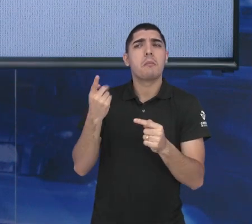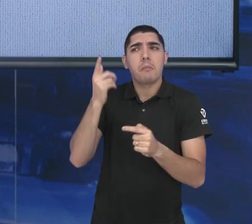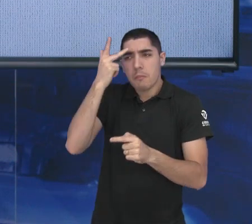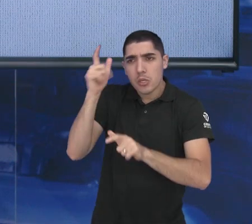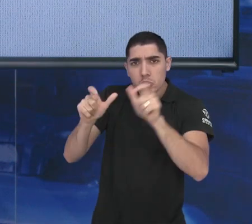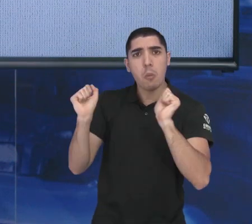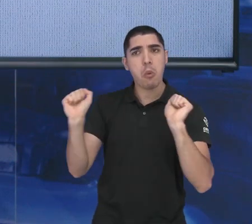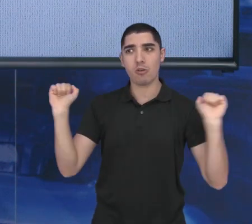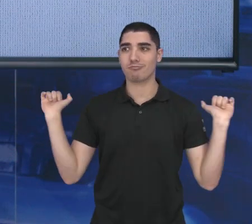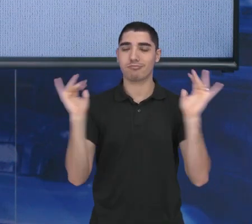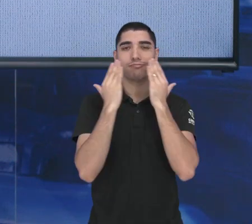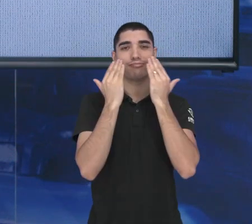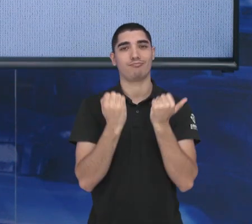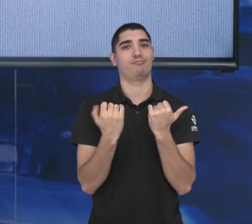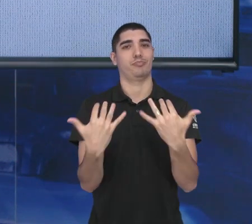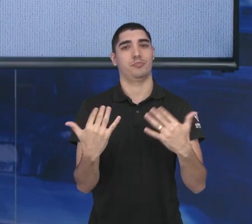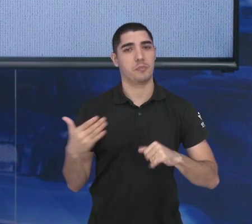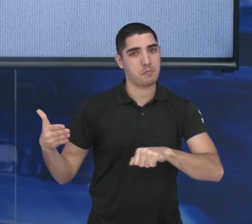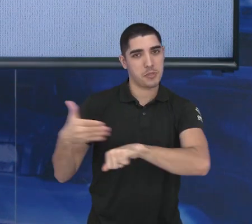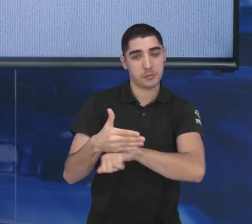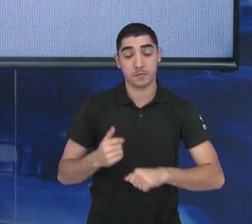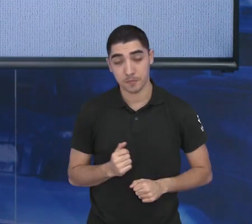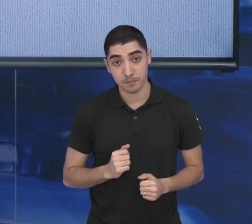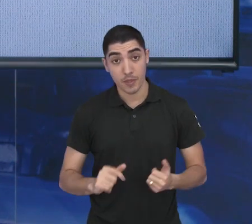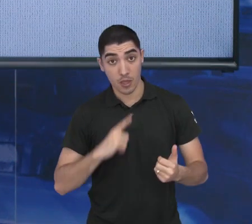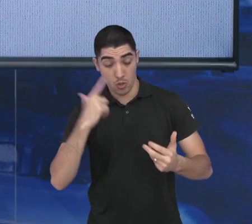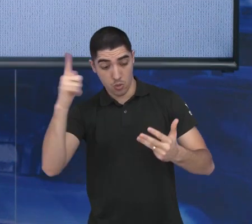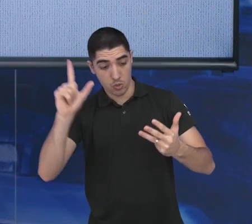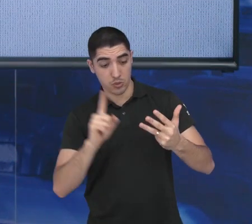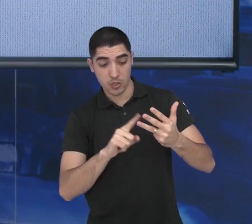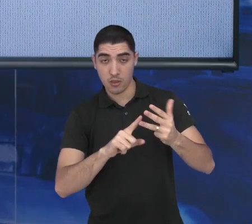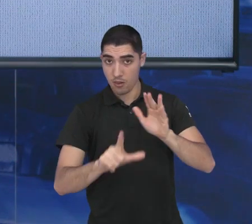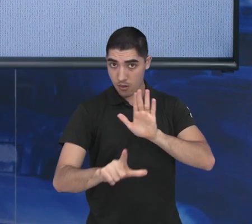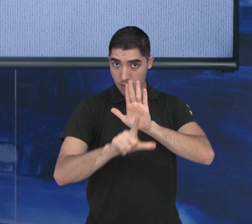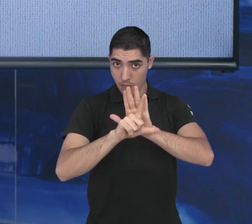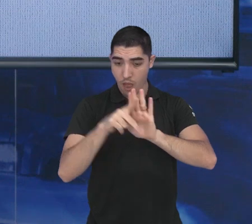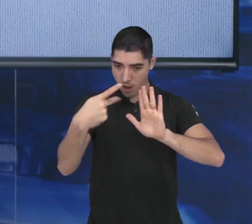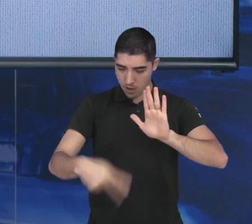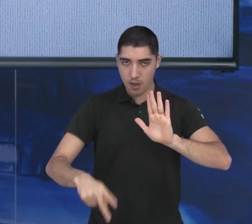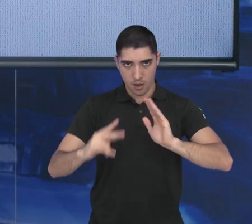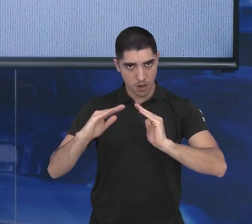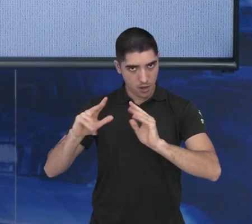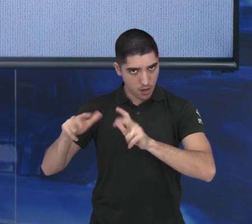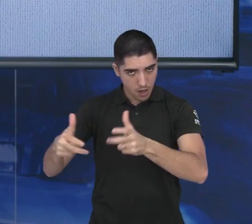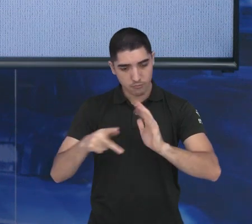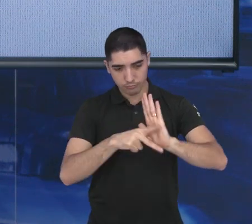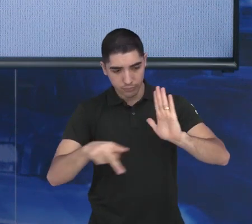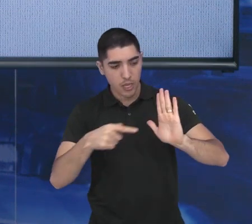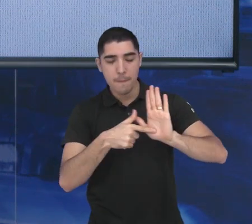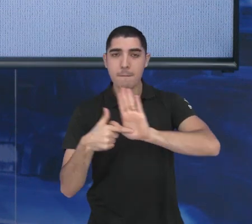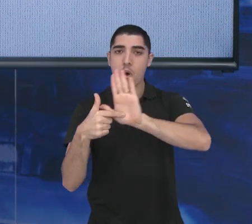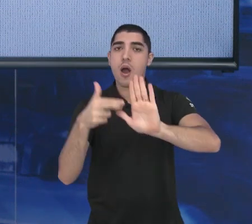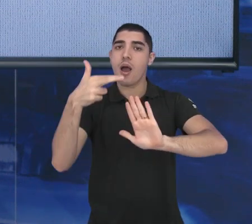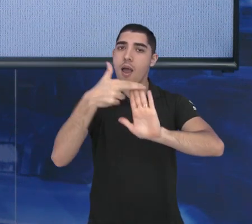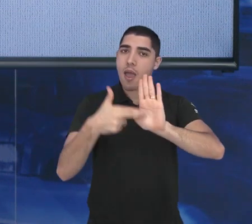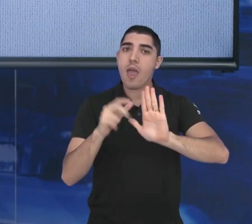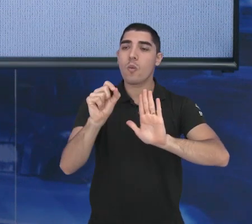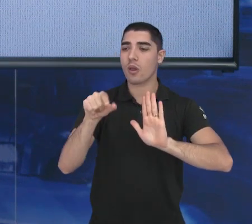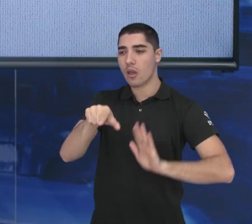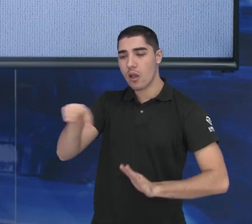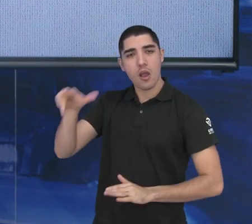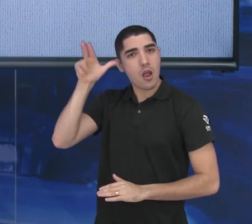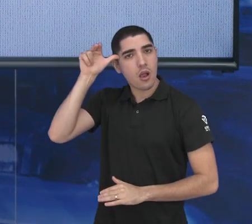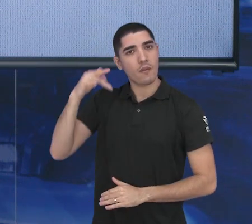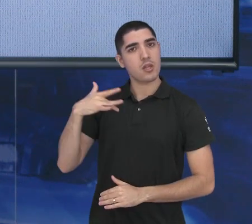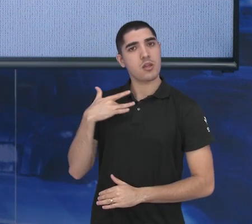situações ela é realizada. E um projeto de lei que tramita aqui na Câmara pretende estabelecer regras para garantir o bem-estar